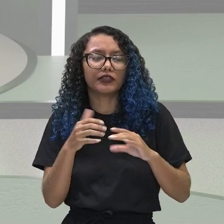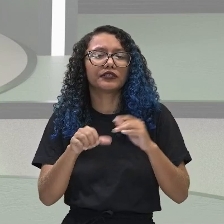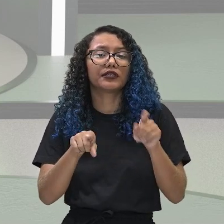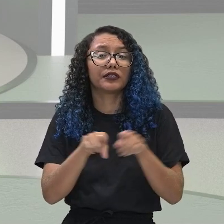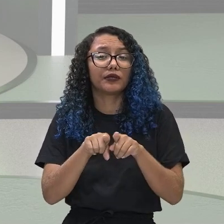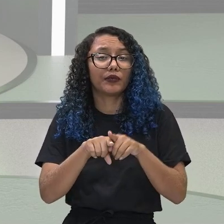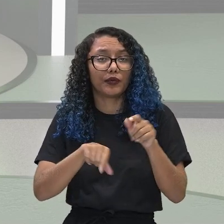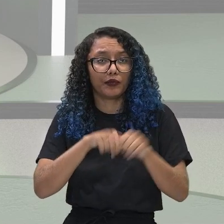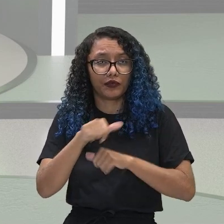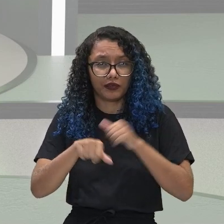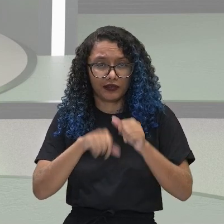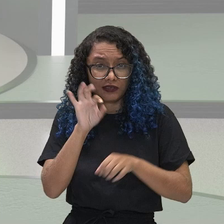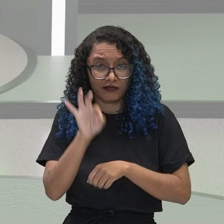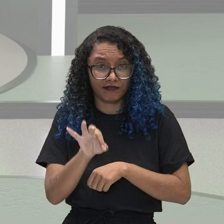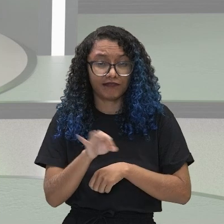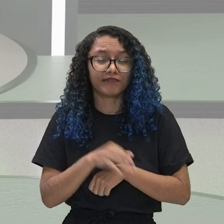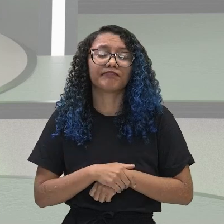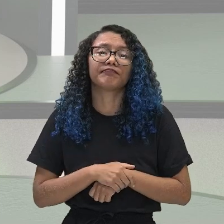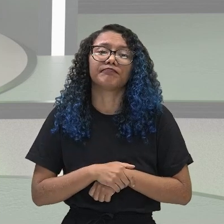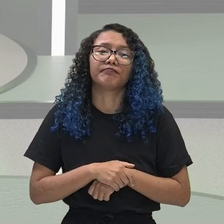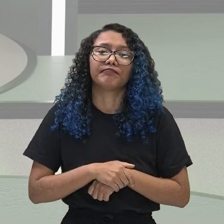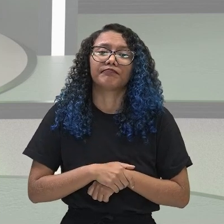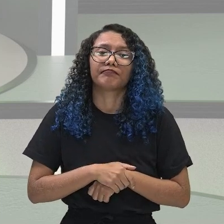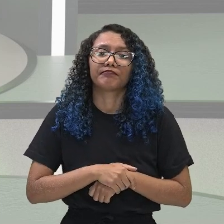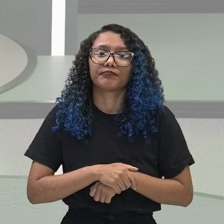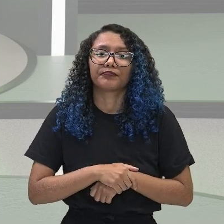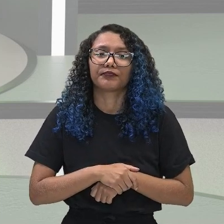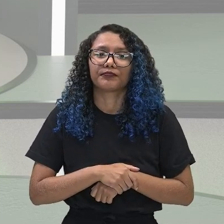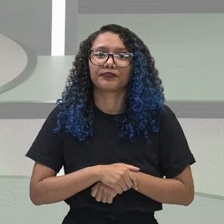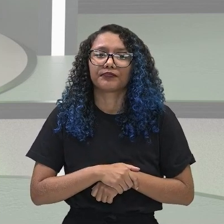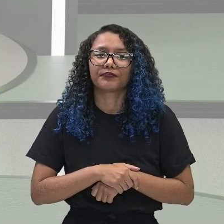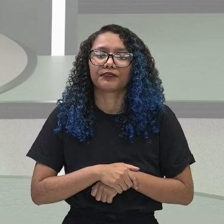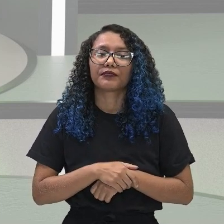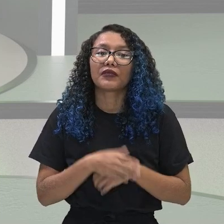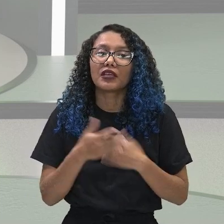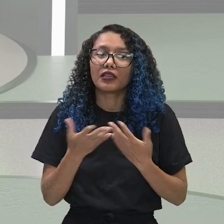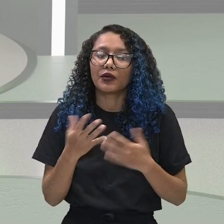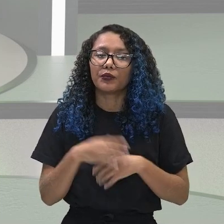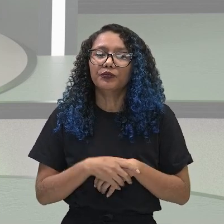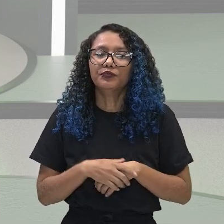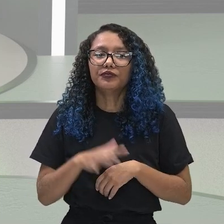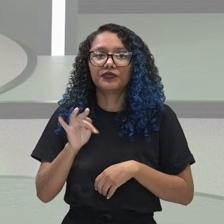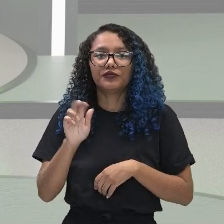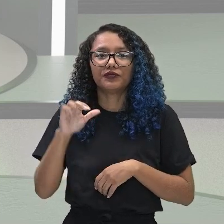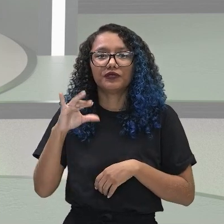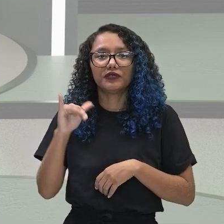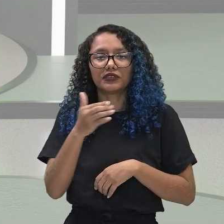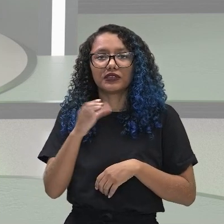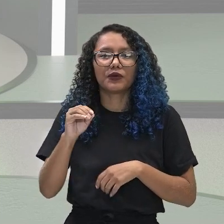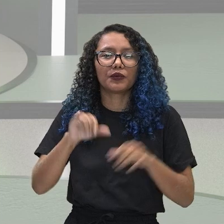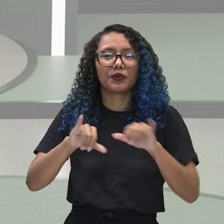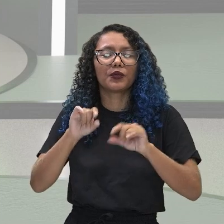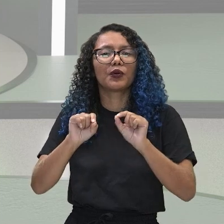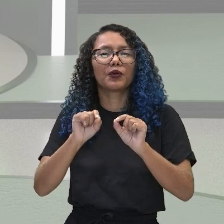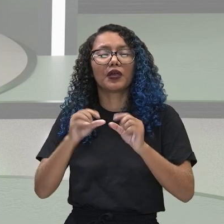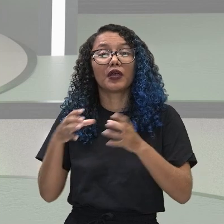transformações, correto? Então, a função química é um agrupamento